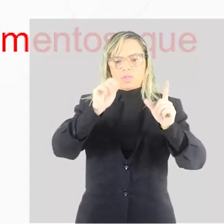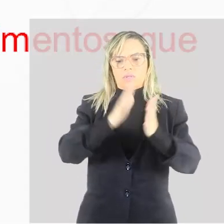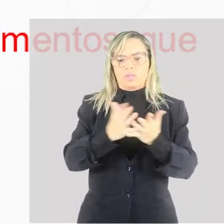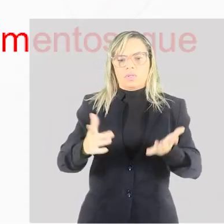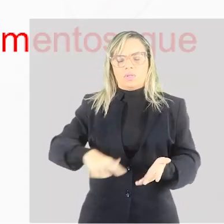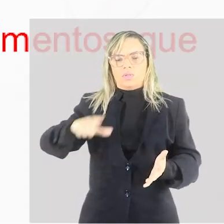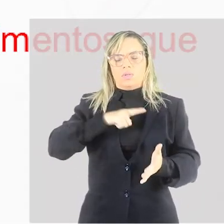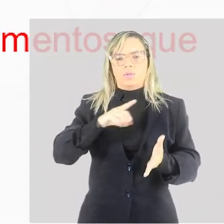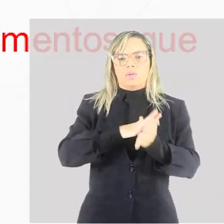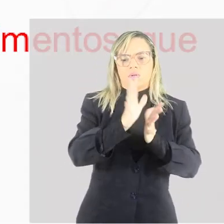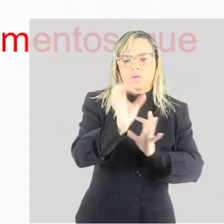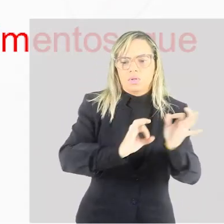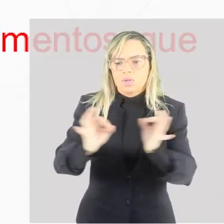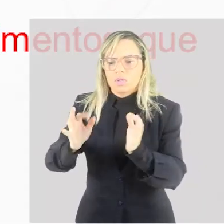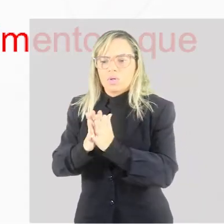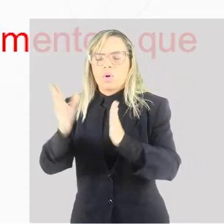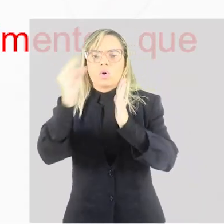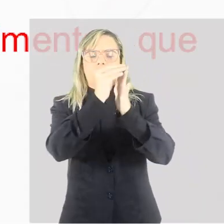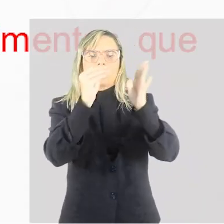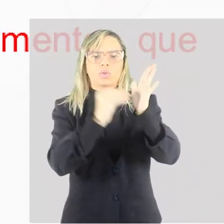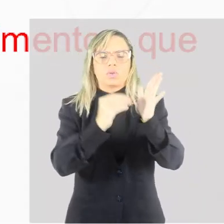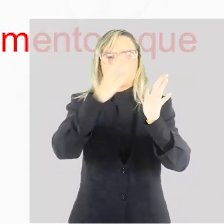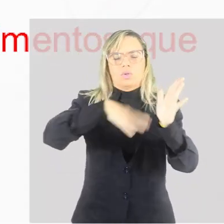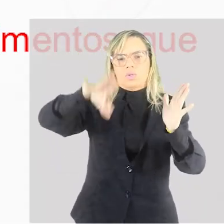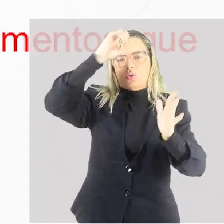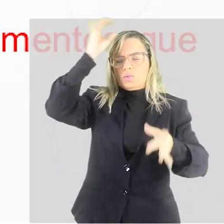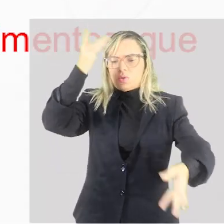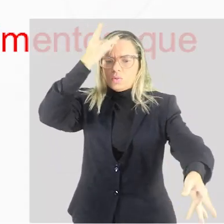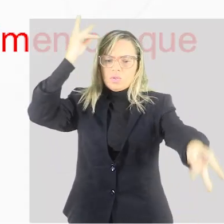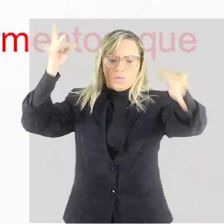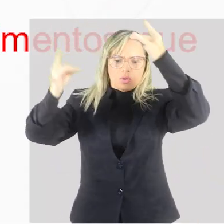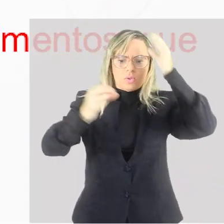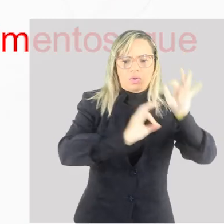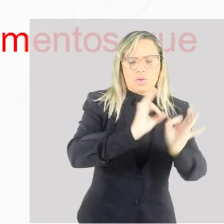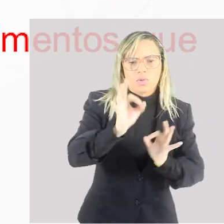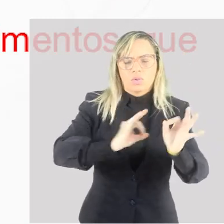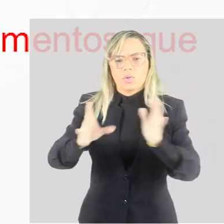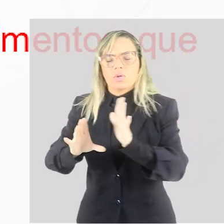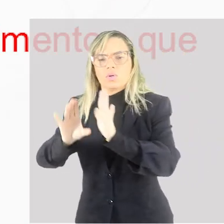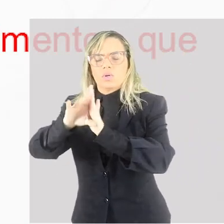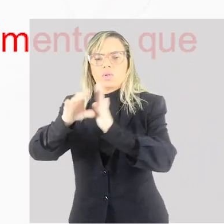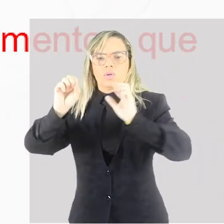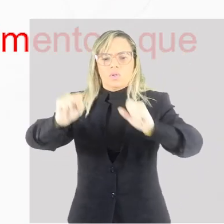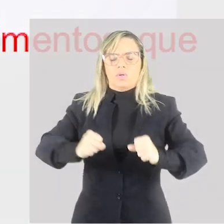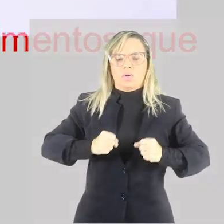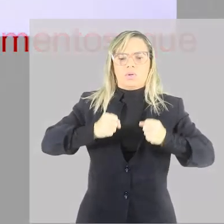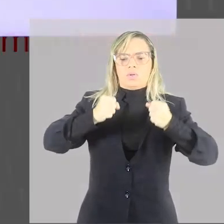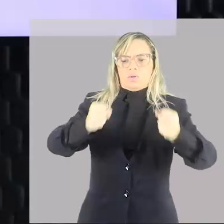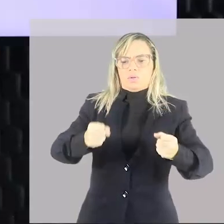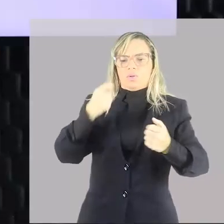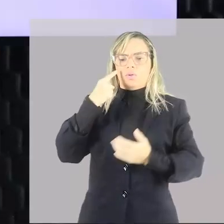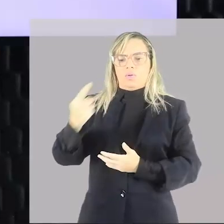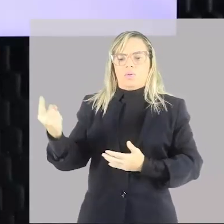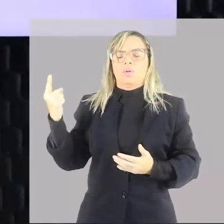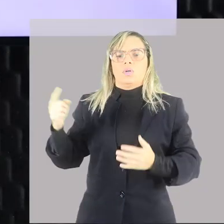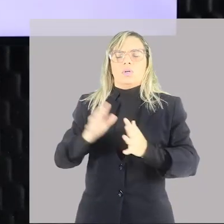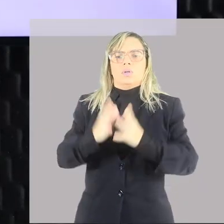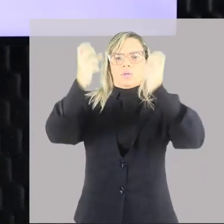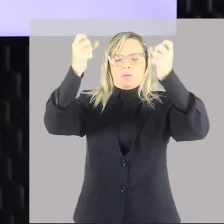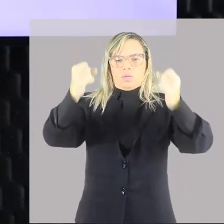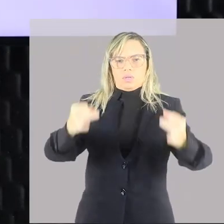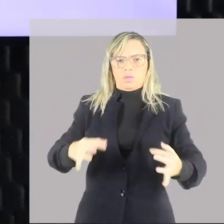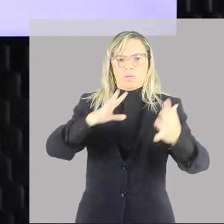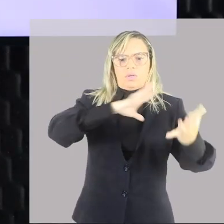sistematização, eu tenho o conteúdo de conhecimentos que se organizam a partir de conceitos para que eu possa, assim, dar conta do mundo.